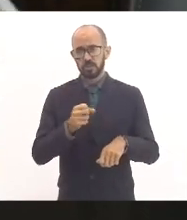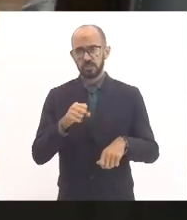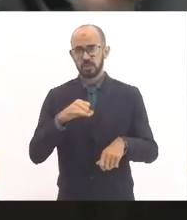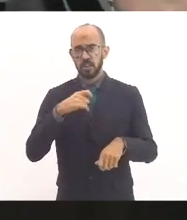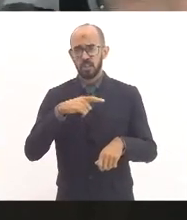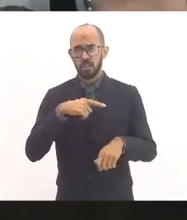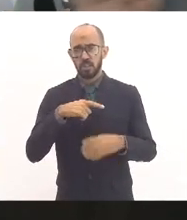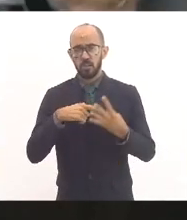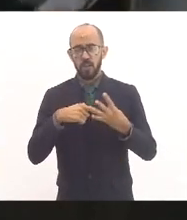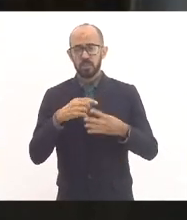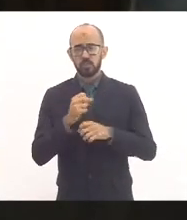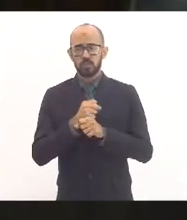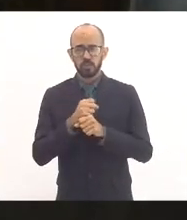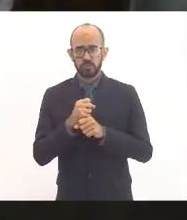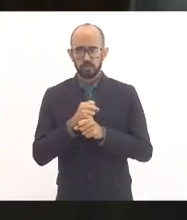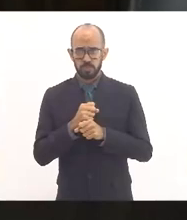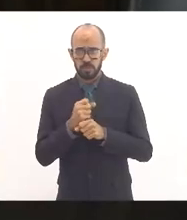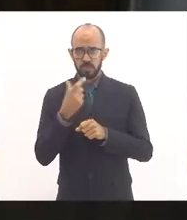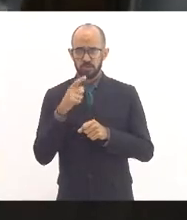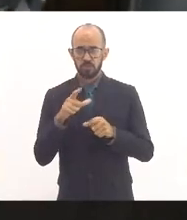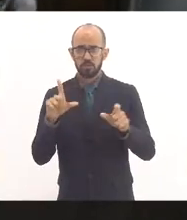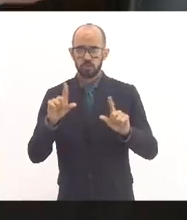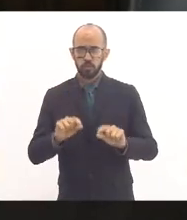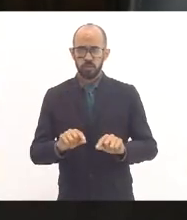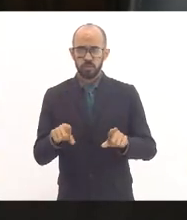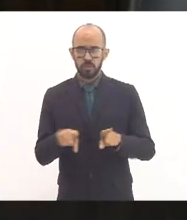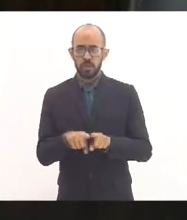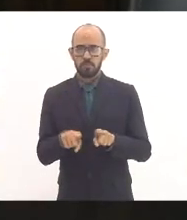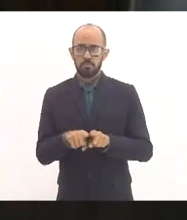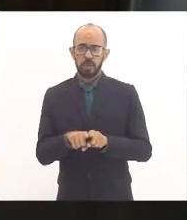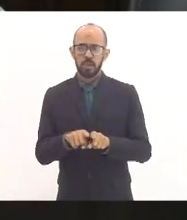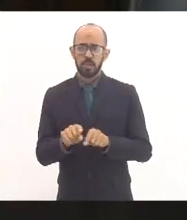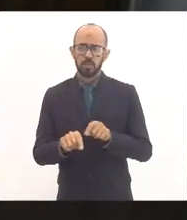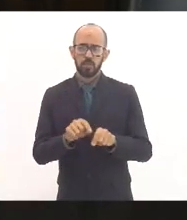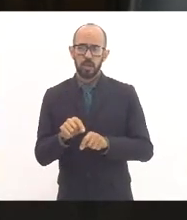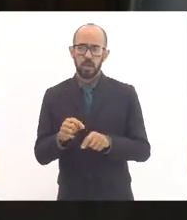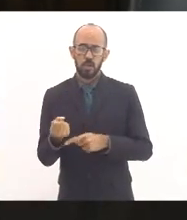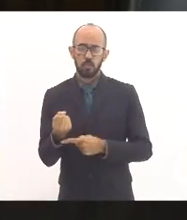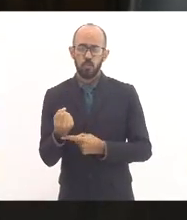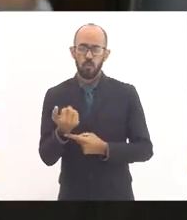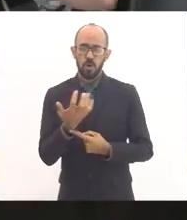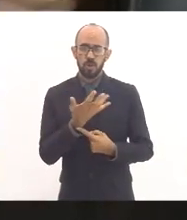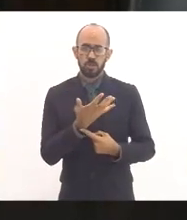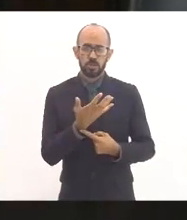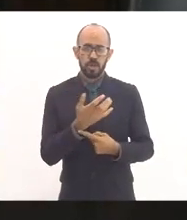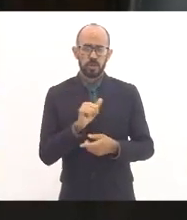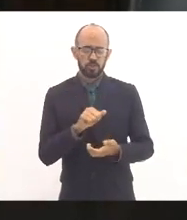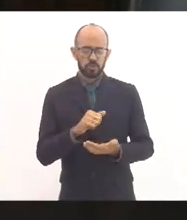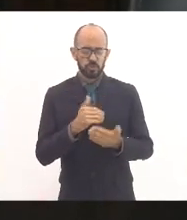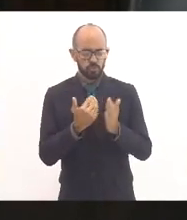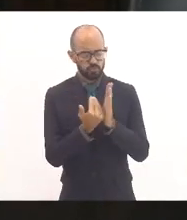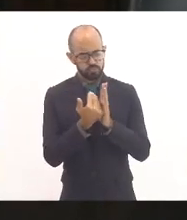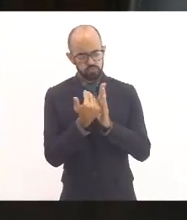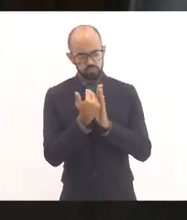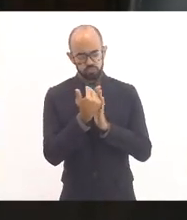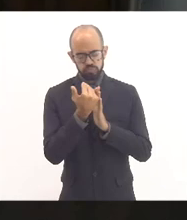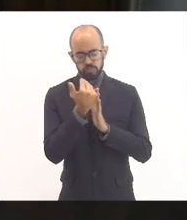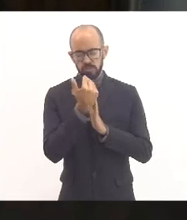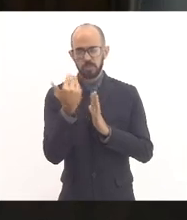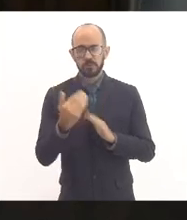anos para ir sendo promovido diminuindo também é o número né de classes por